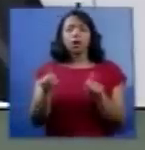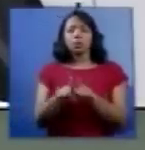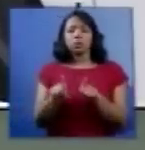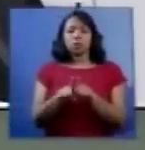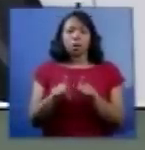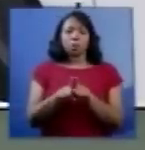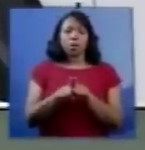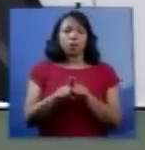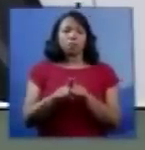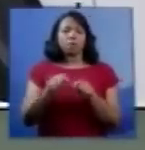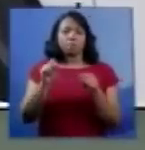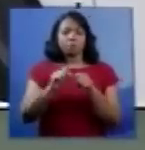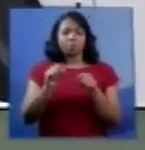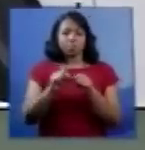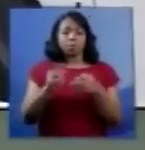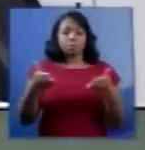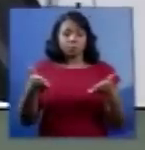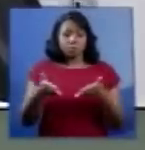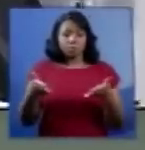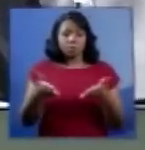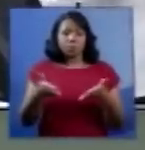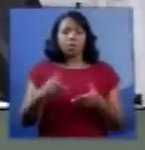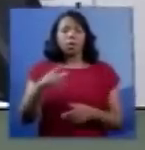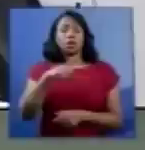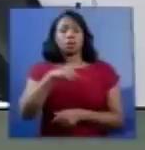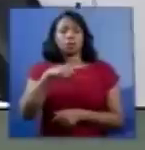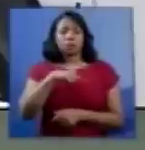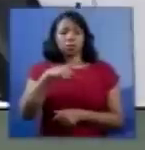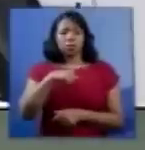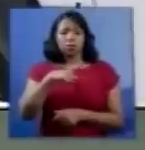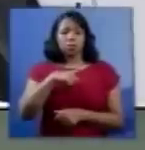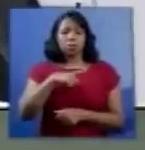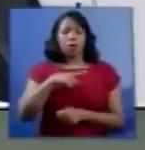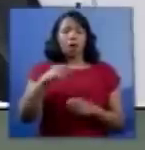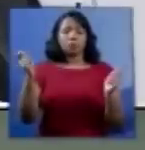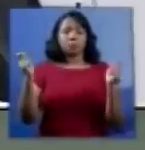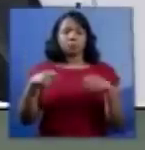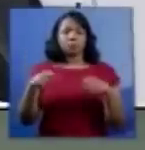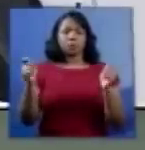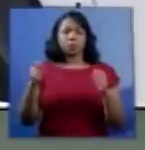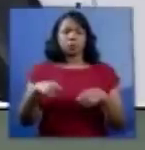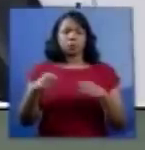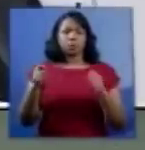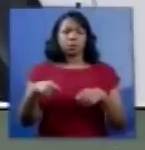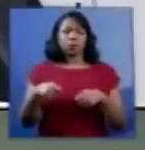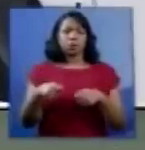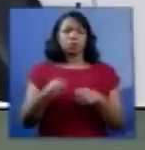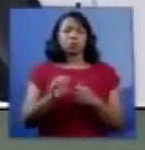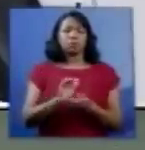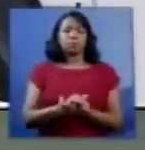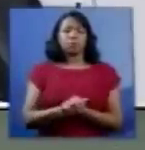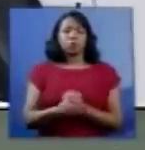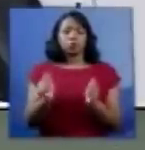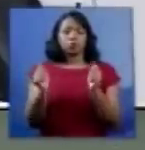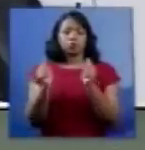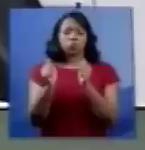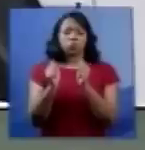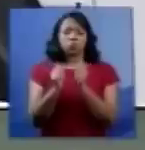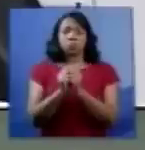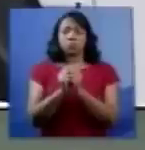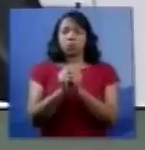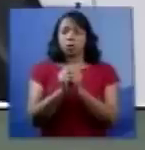ficou consignado que teremos a possibilidade de juntada